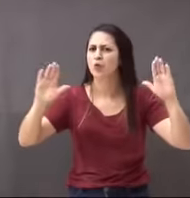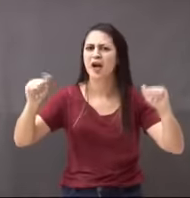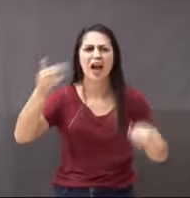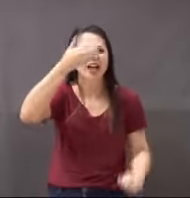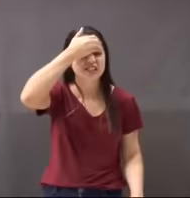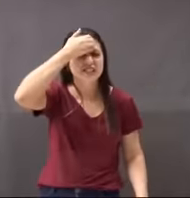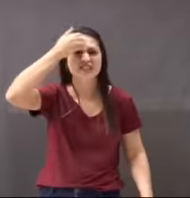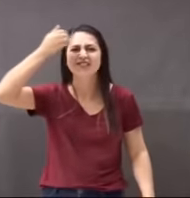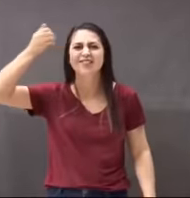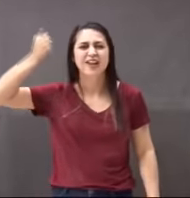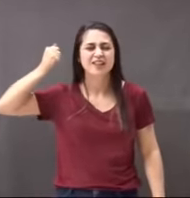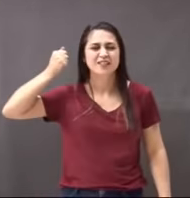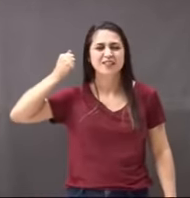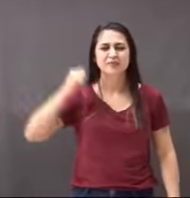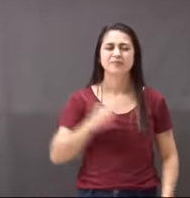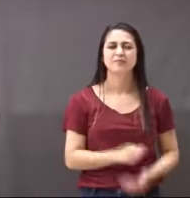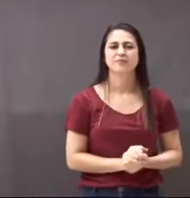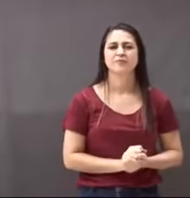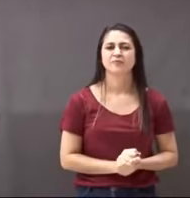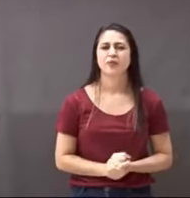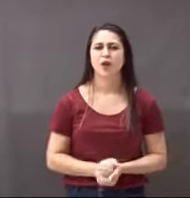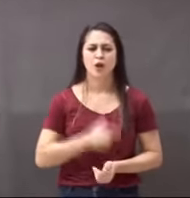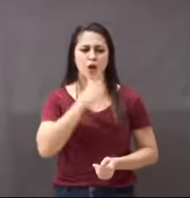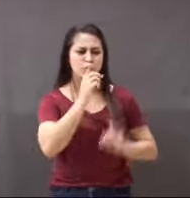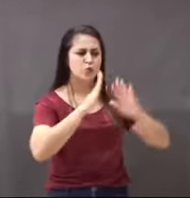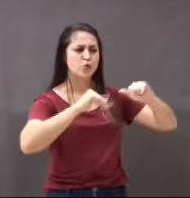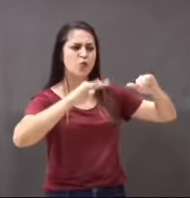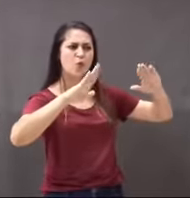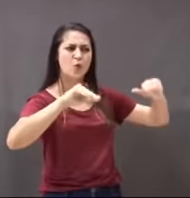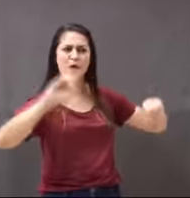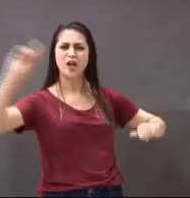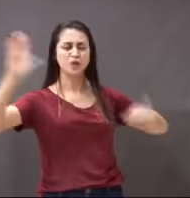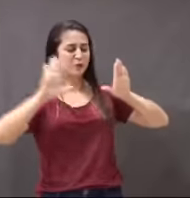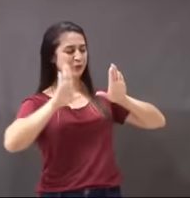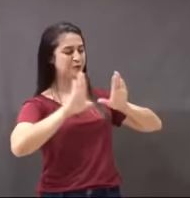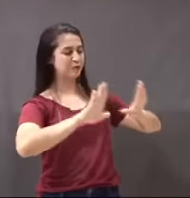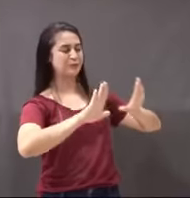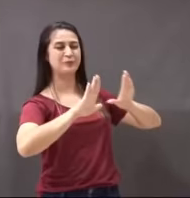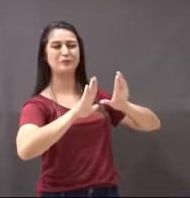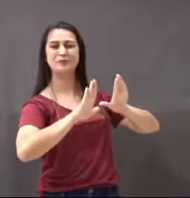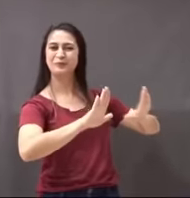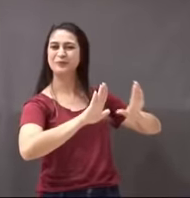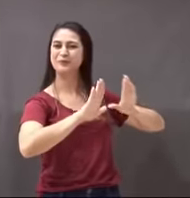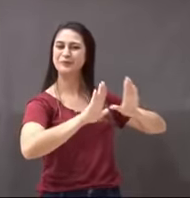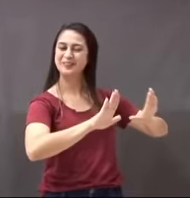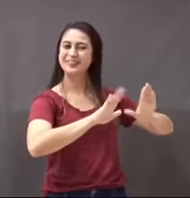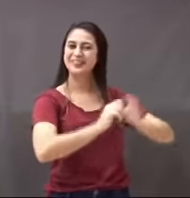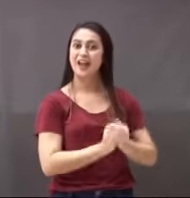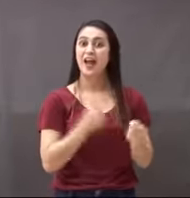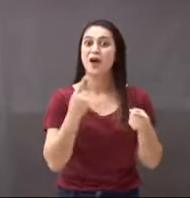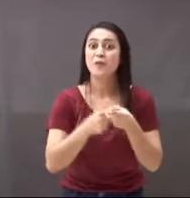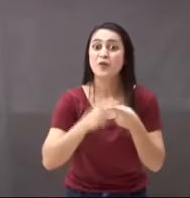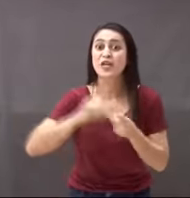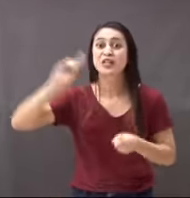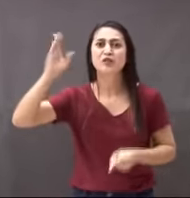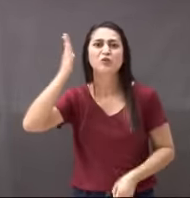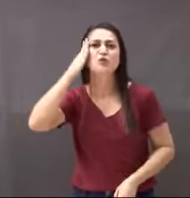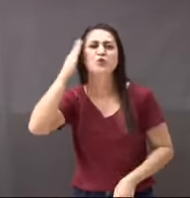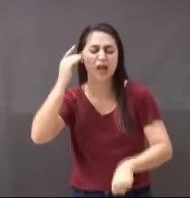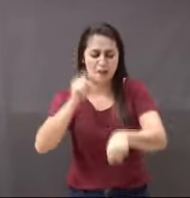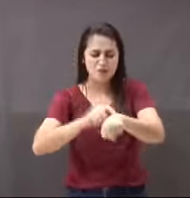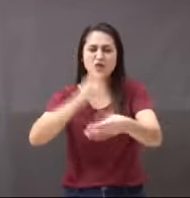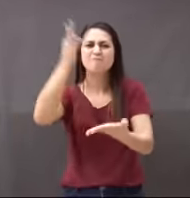se esqueça que o mar eu posso acalmar, pois eu sei o